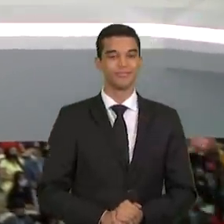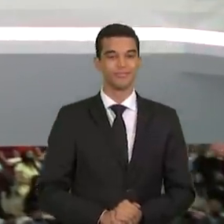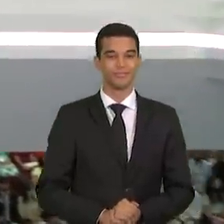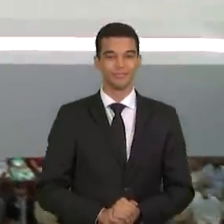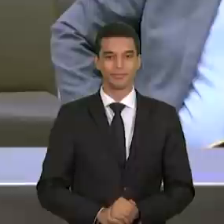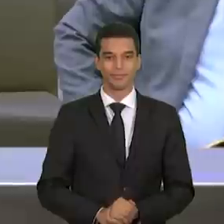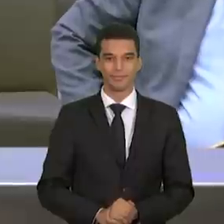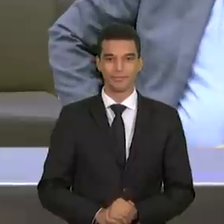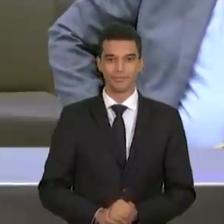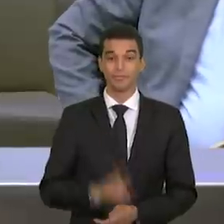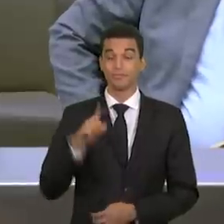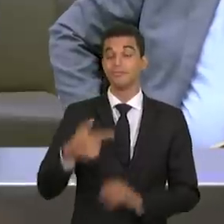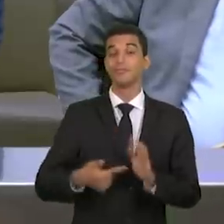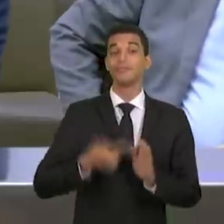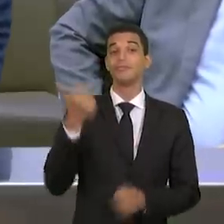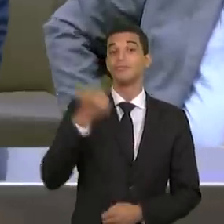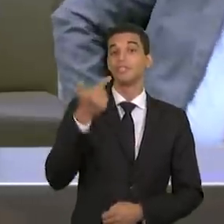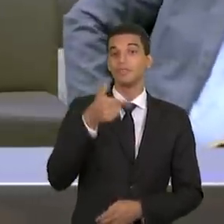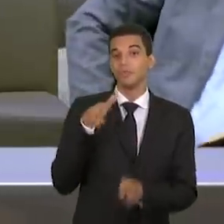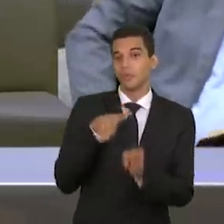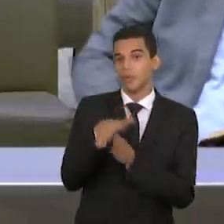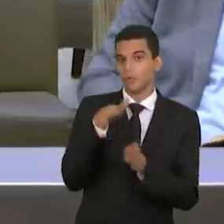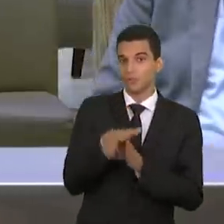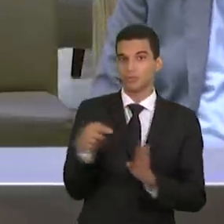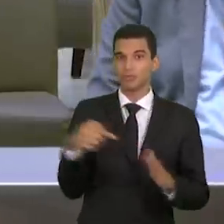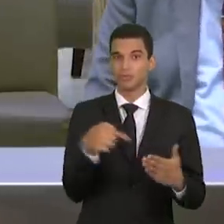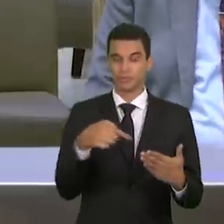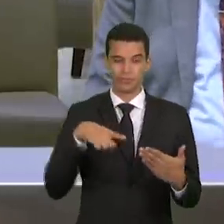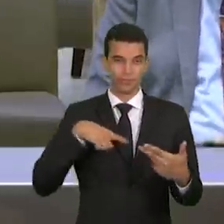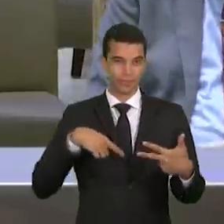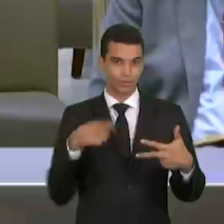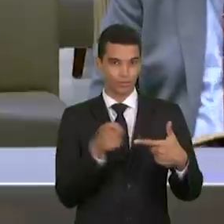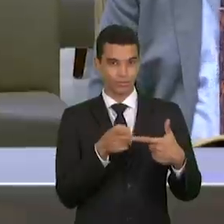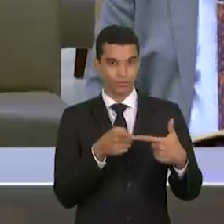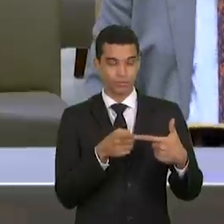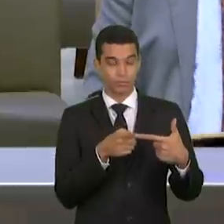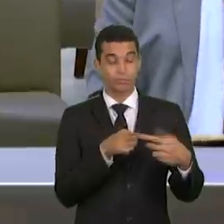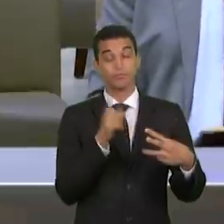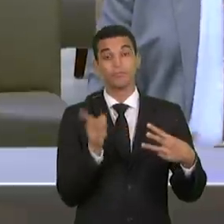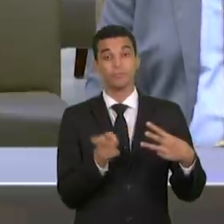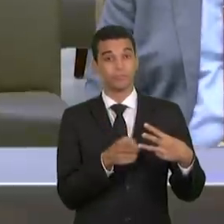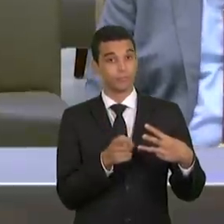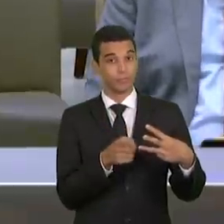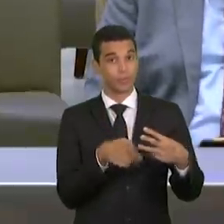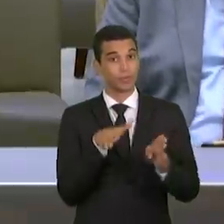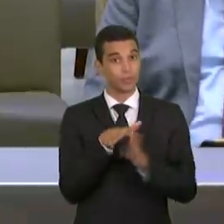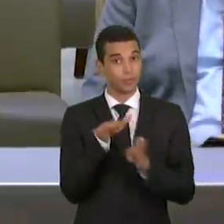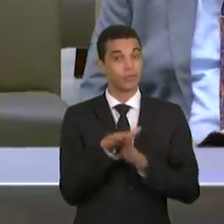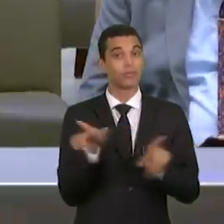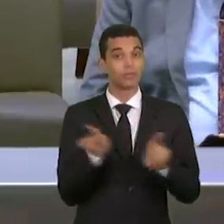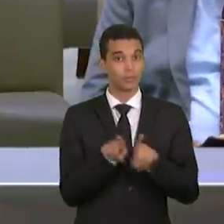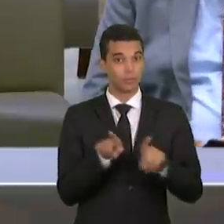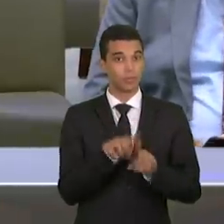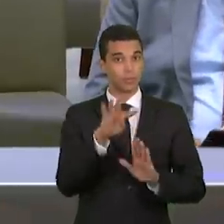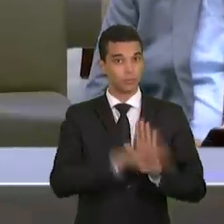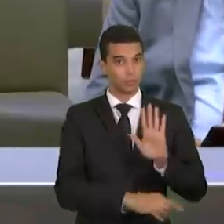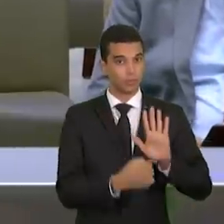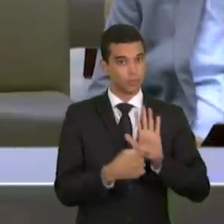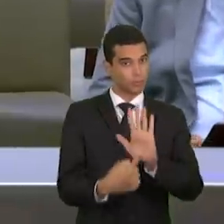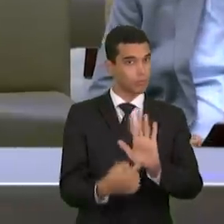Esta é a segunda advertência que descobrimos aí. Uma terceira advertência também exarada neste